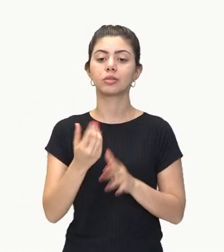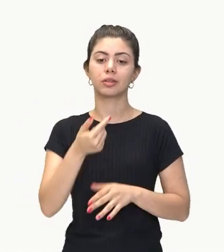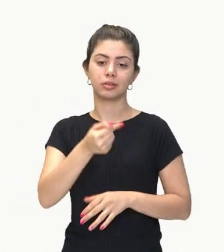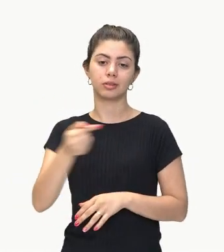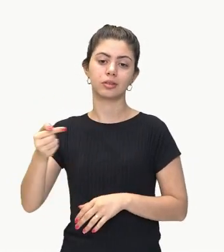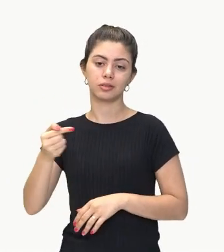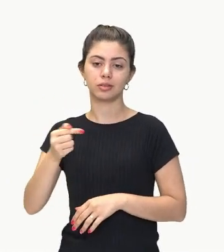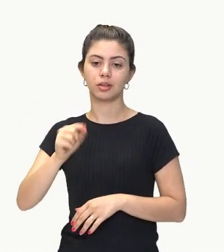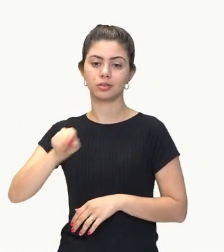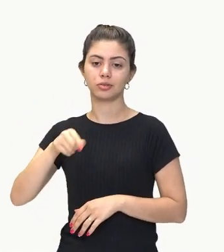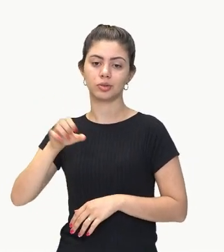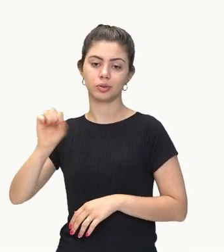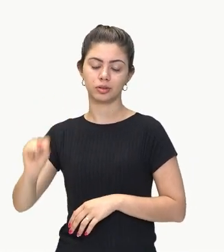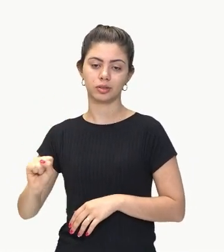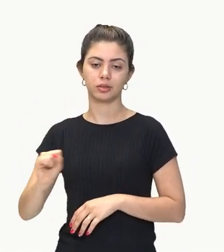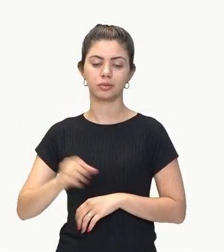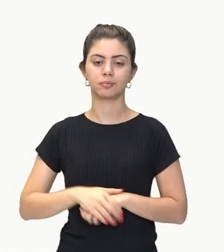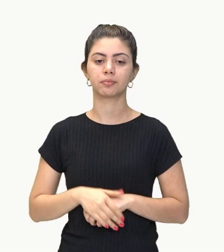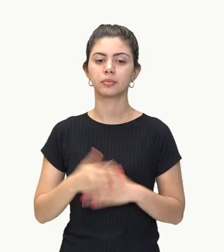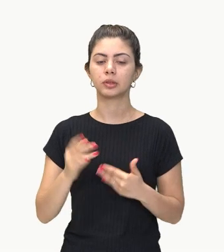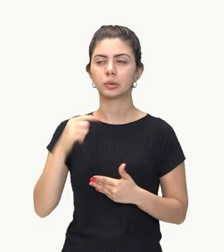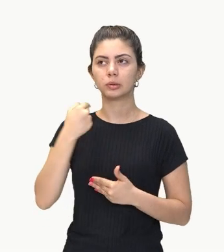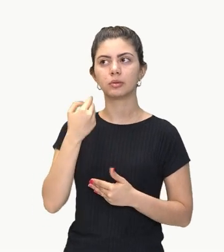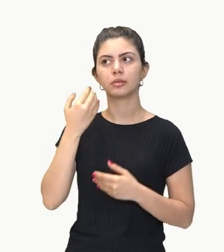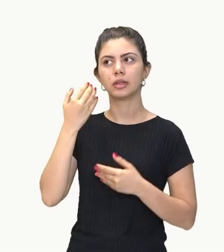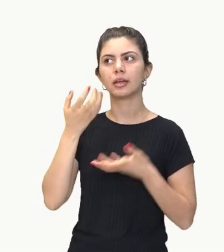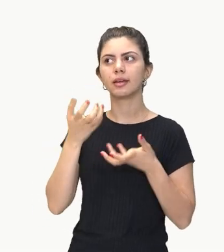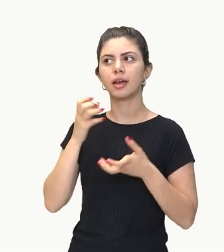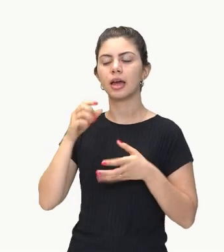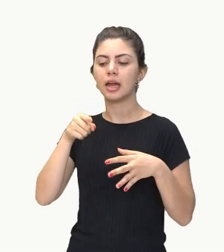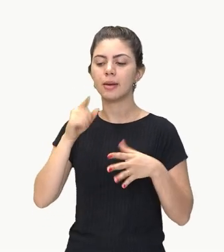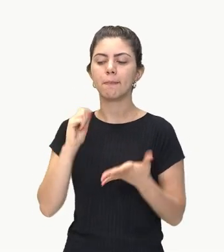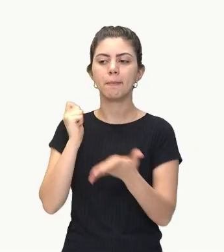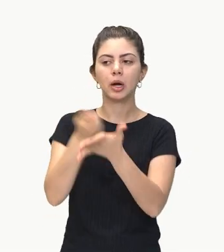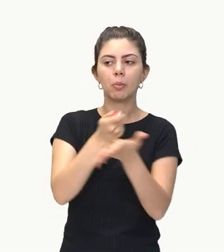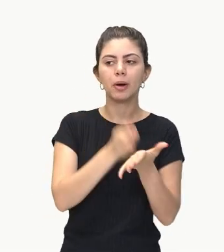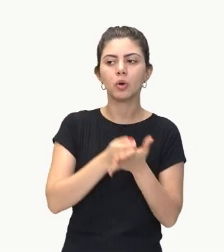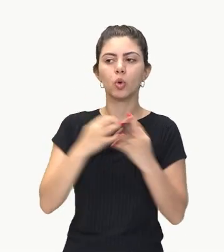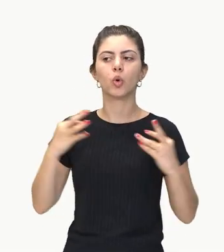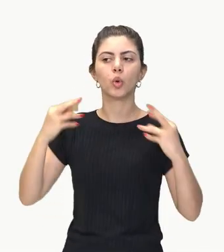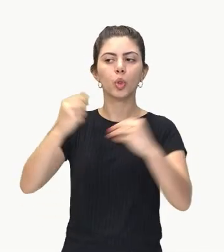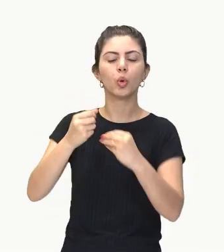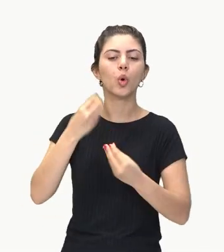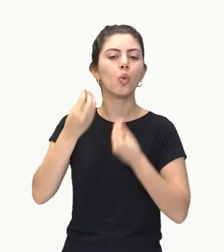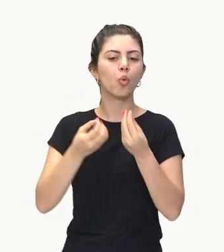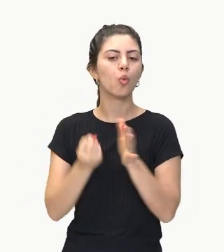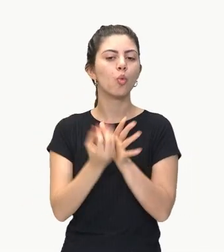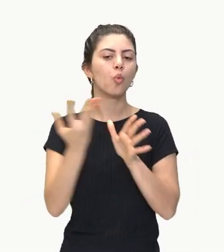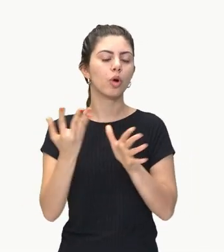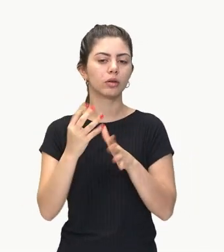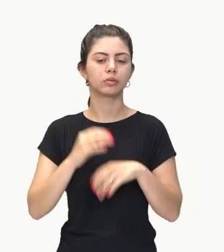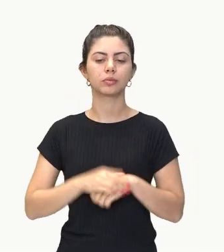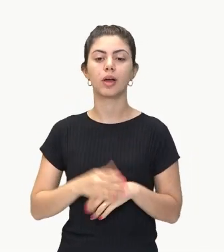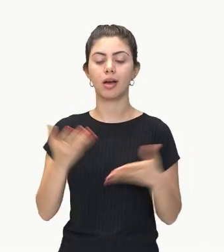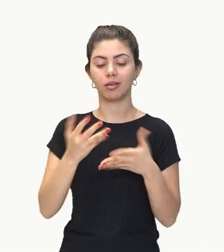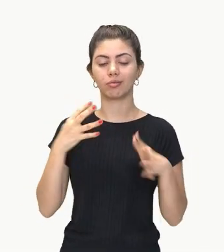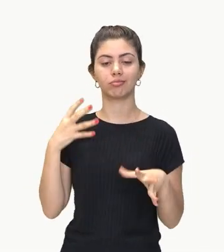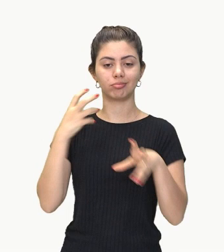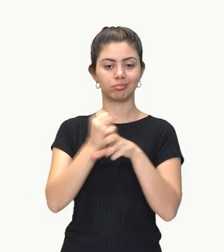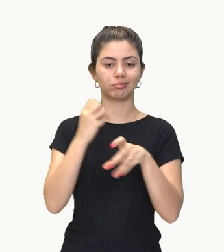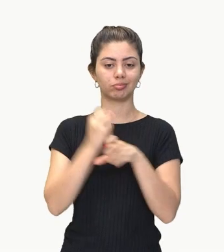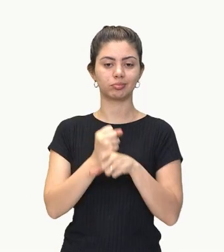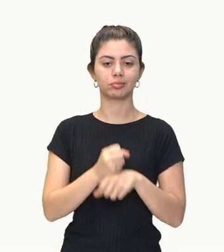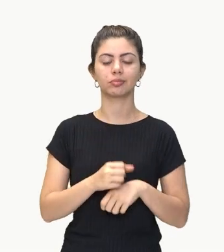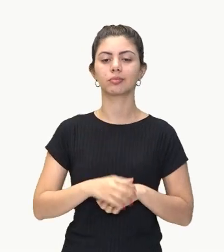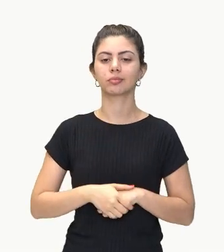77,80. Tá bom? Como a gente quer saber quanto ele gastou ao todo, basta a gente fazer aí a soma. Vou